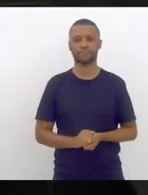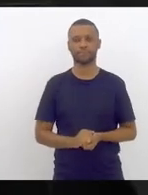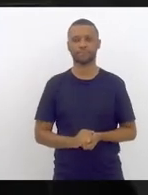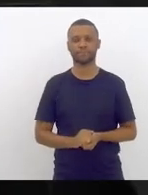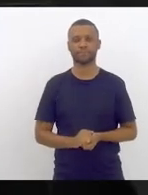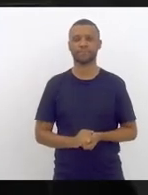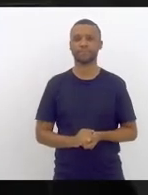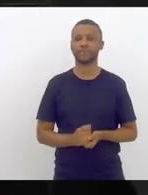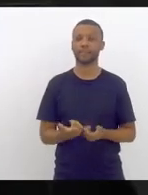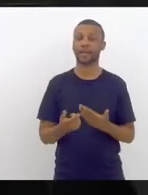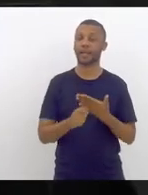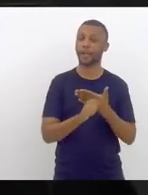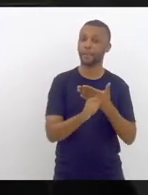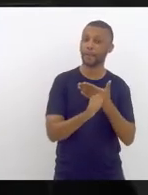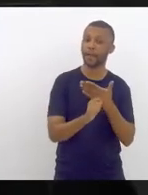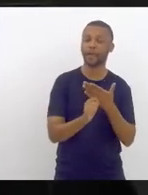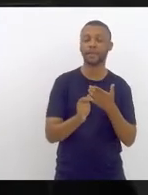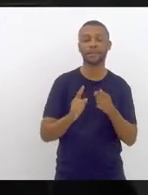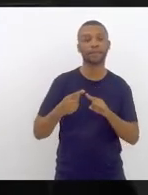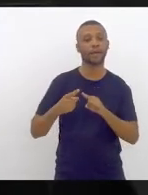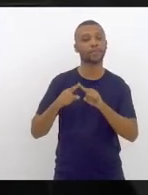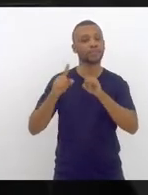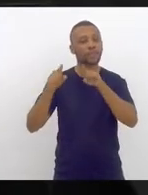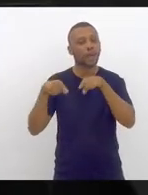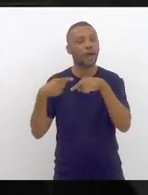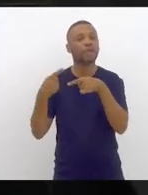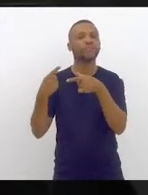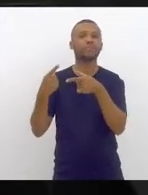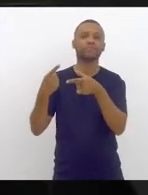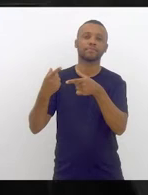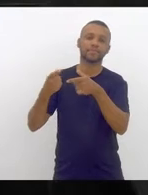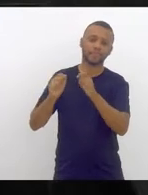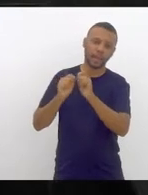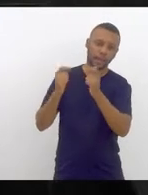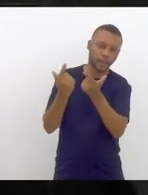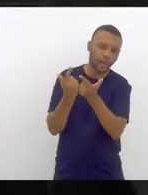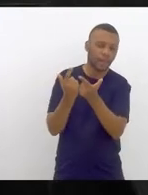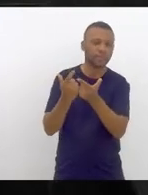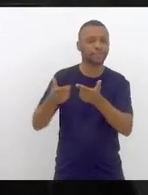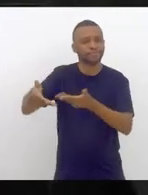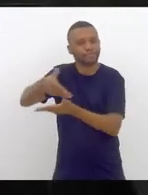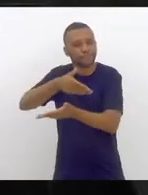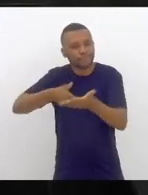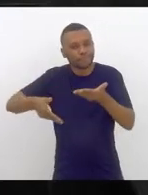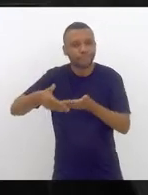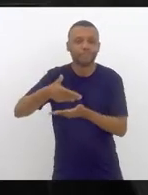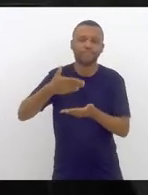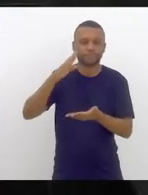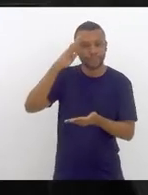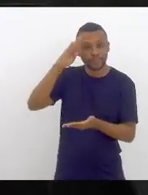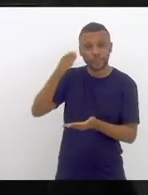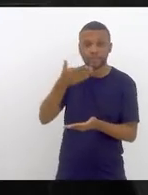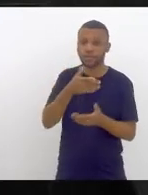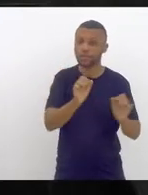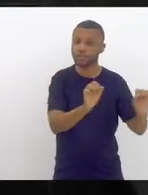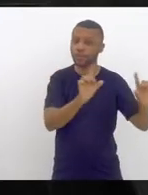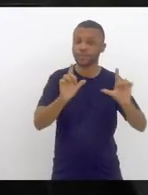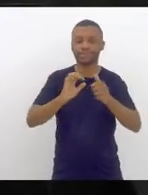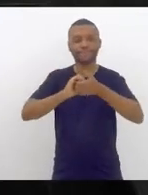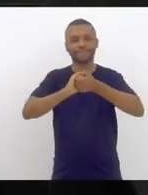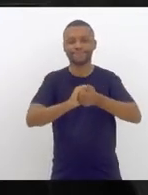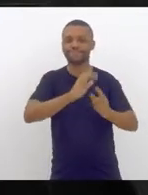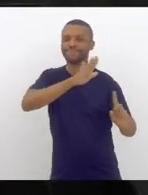imprensa e trabalhadores da alerj nossos colegas aqui do dia a dia especialmente aqui com uma saudação